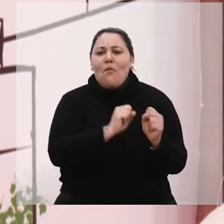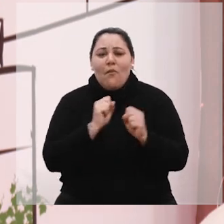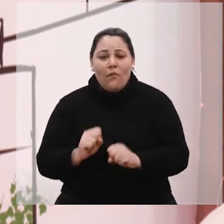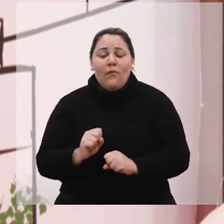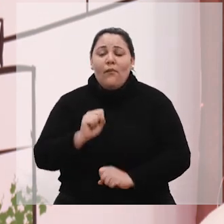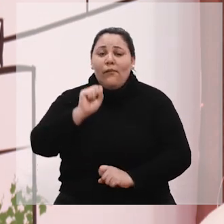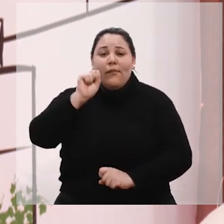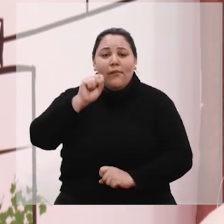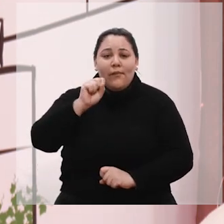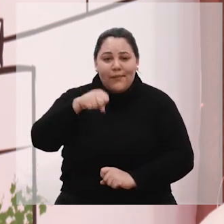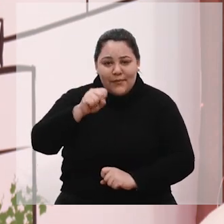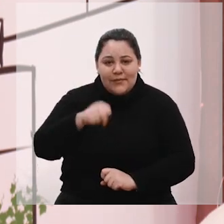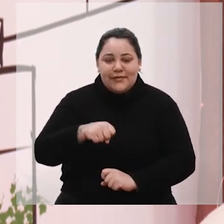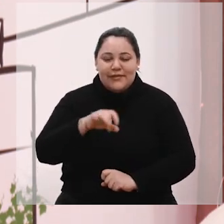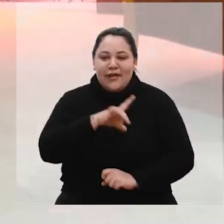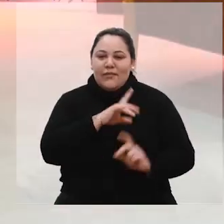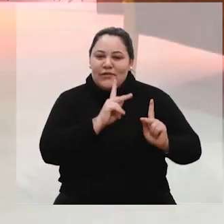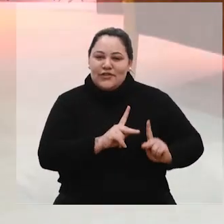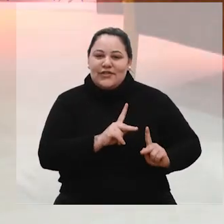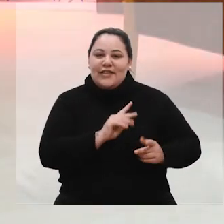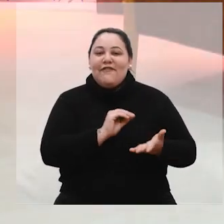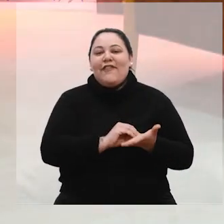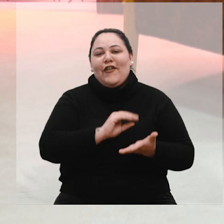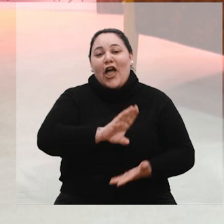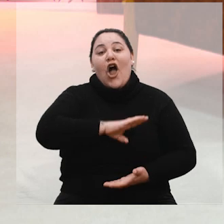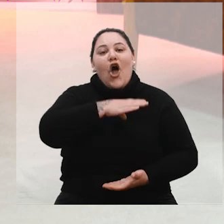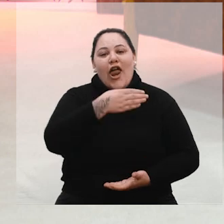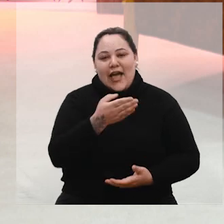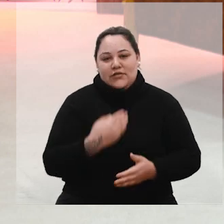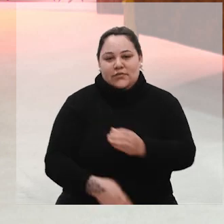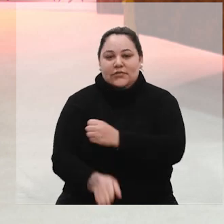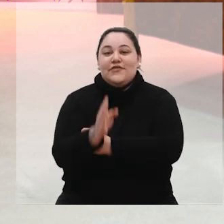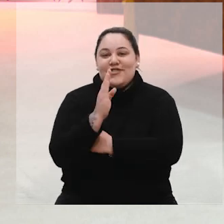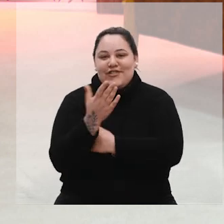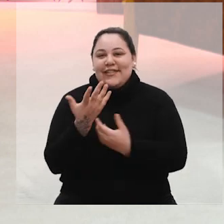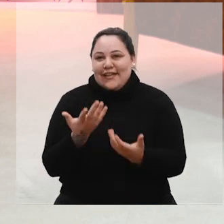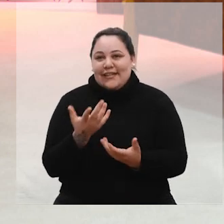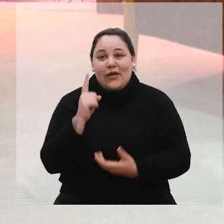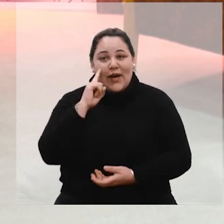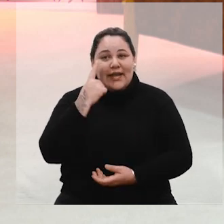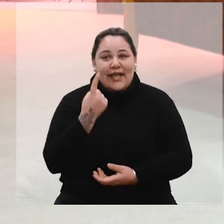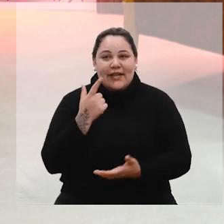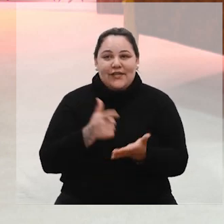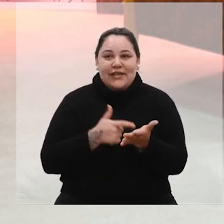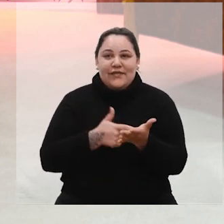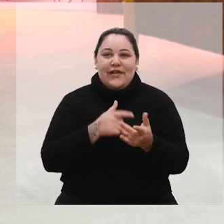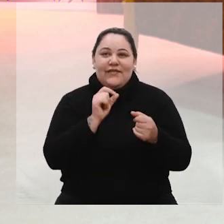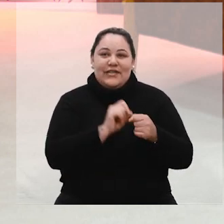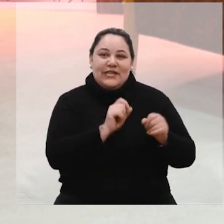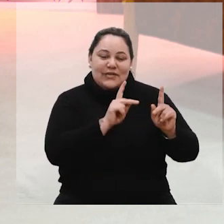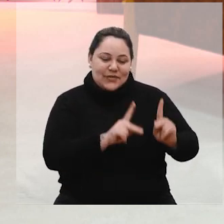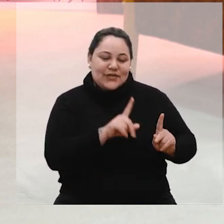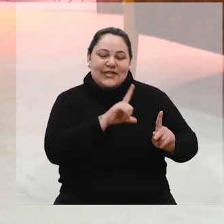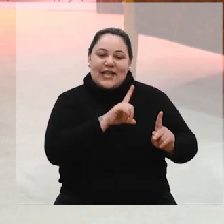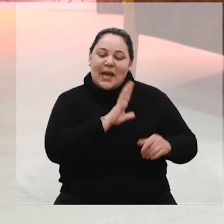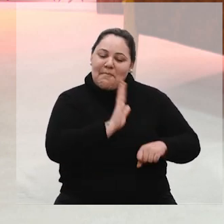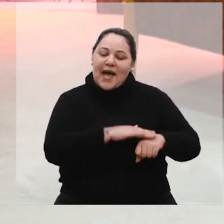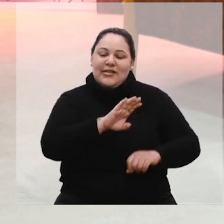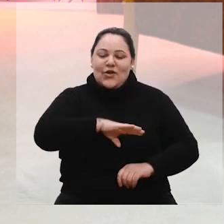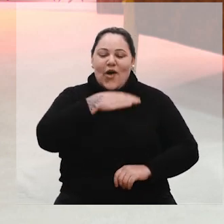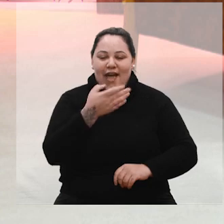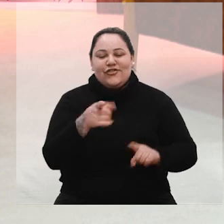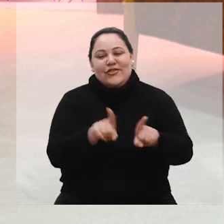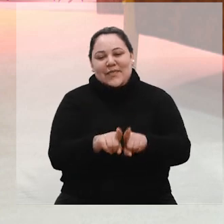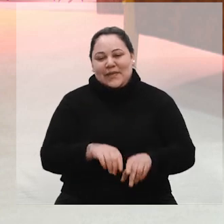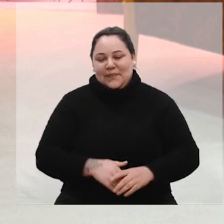elas podem ir, que tem muita gente que falta coragem para ir viajar. Então a ideia do livro é fazer com que as pessoas tenham